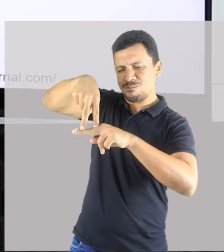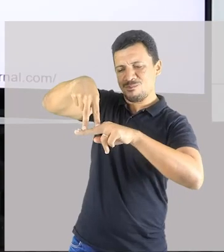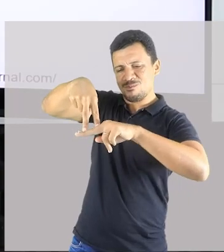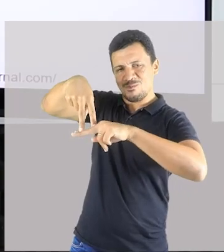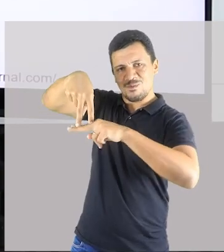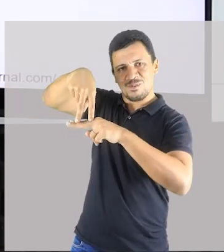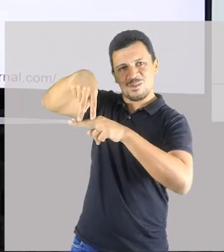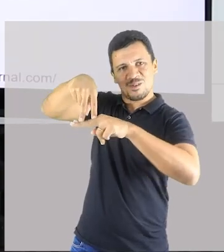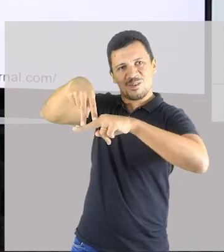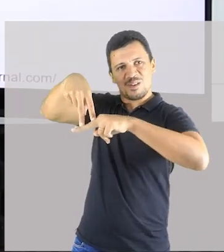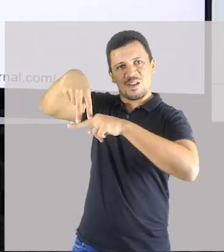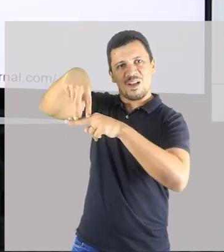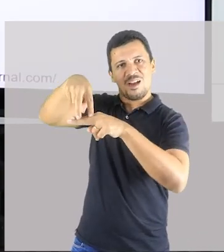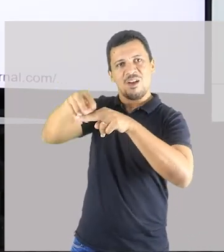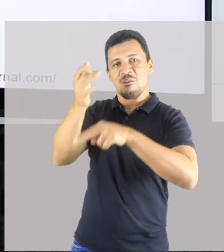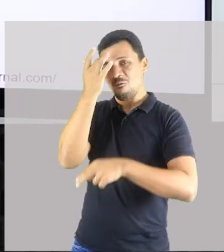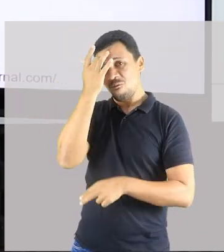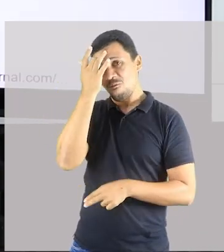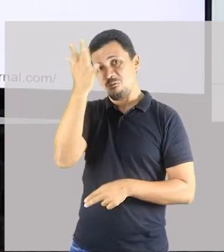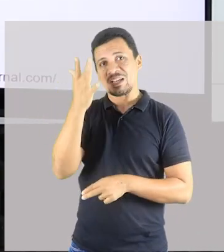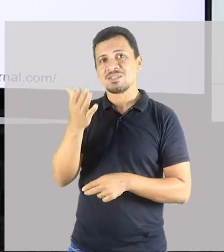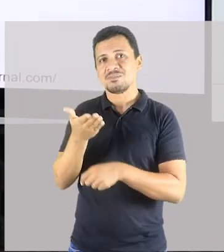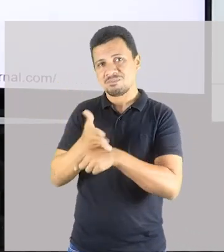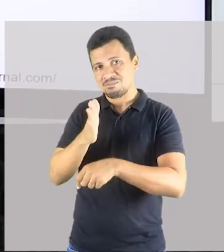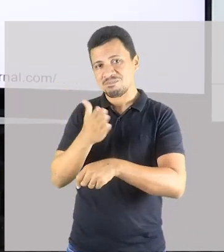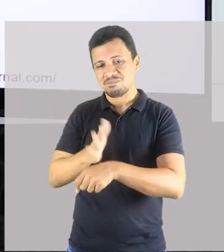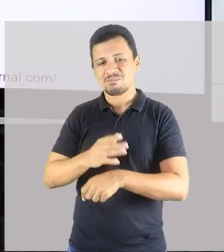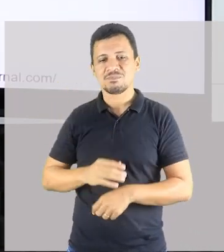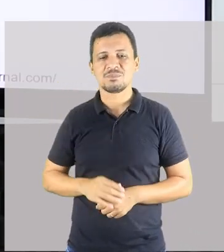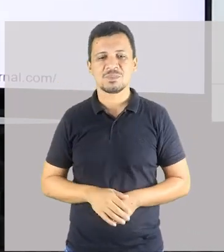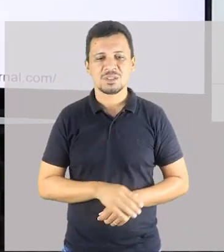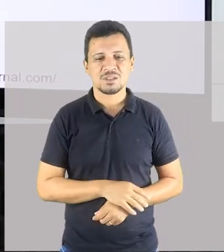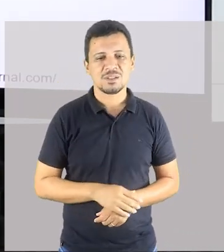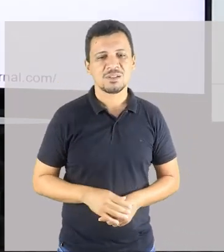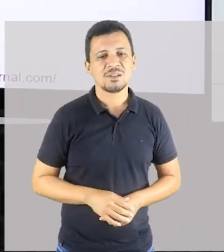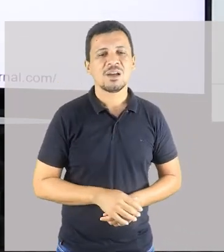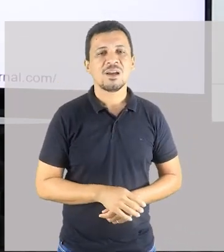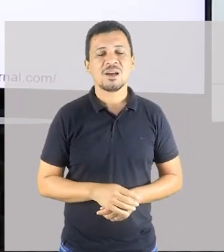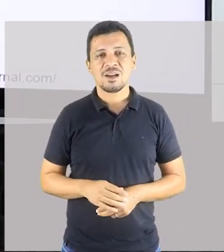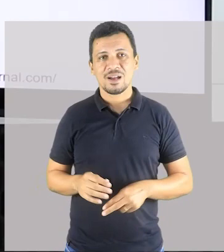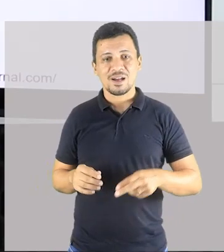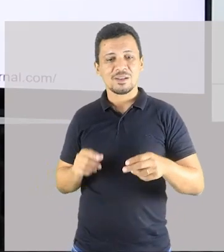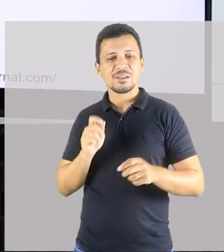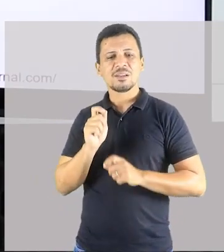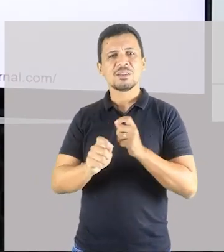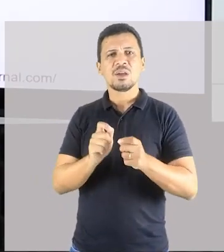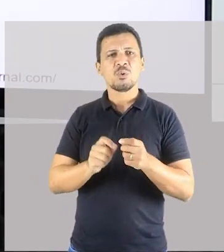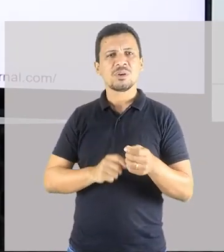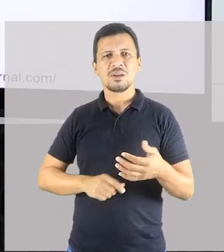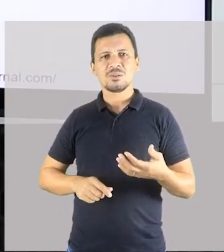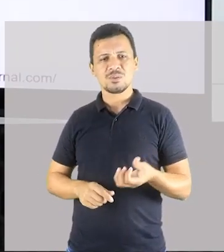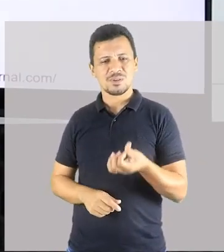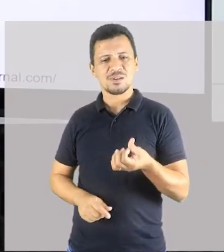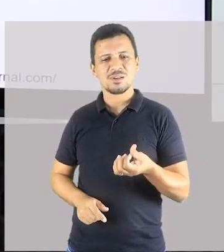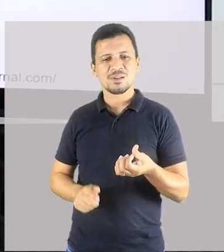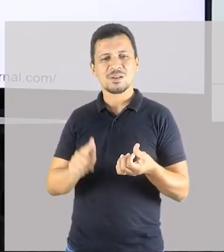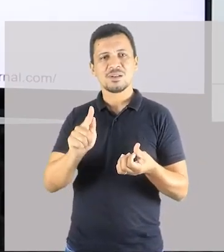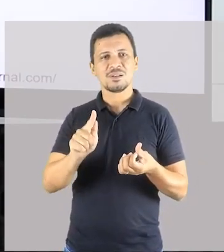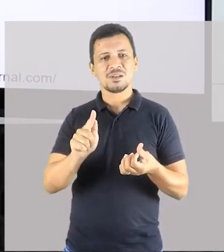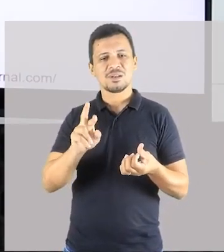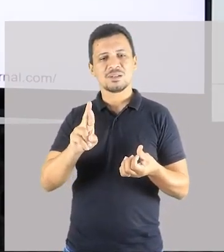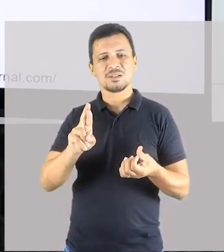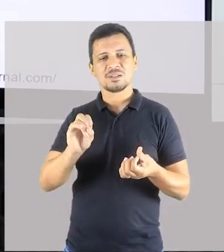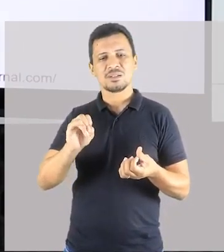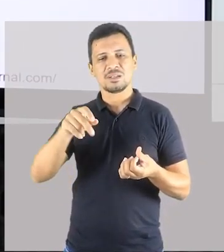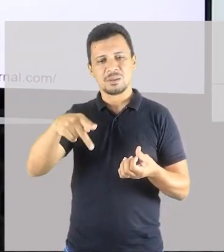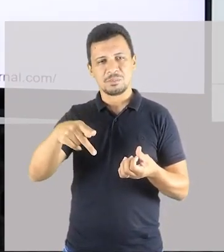no skate para facilitar essas manobras. Por cima das lixas vem os grip tapes, tá?